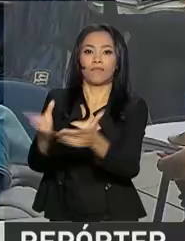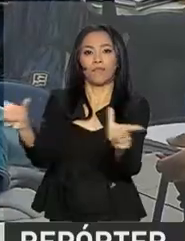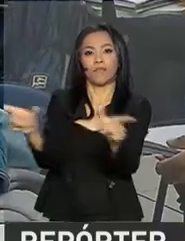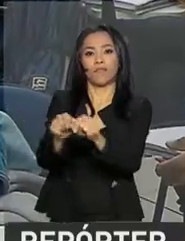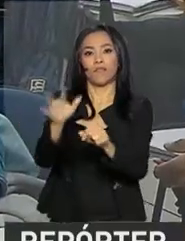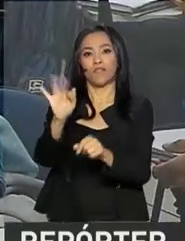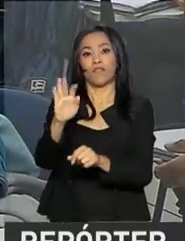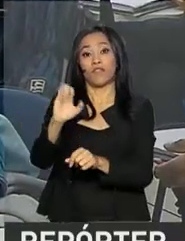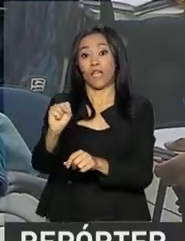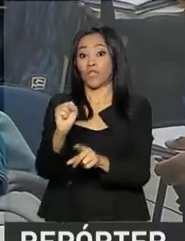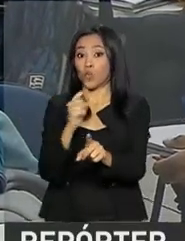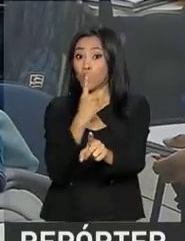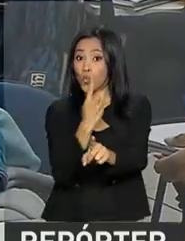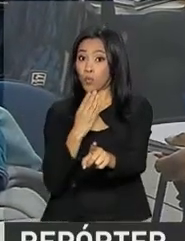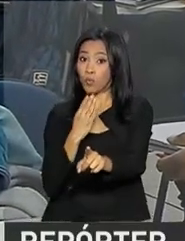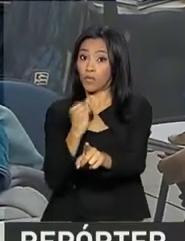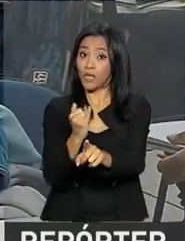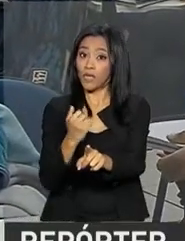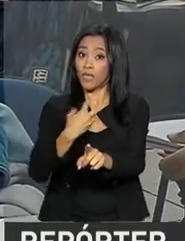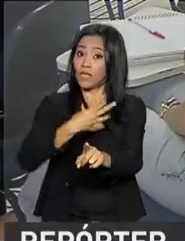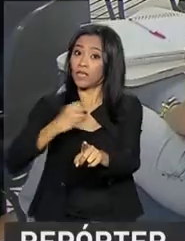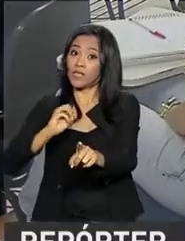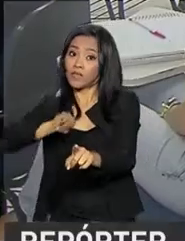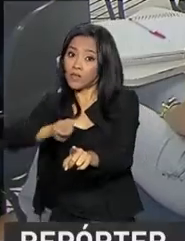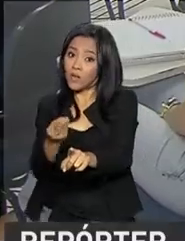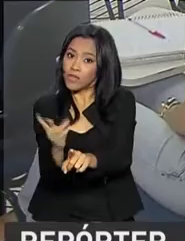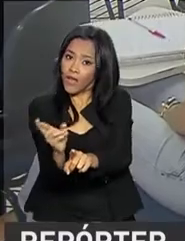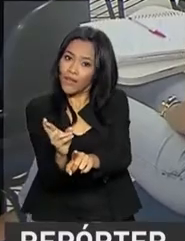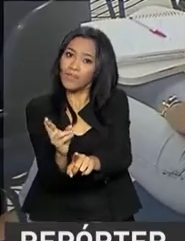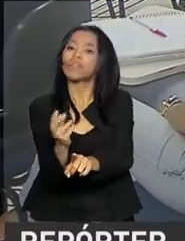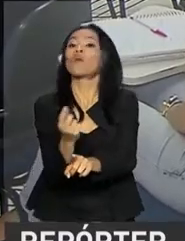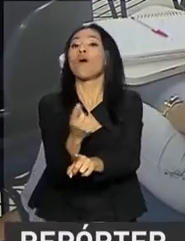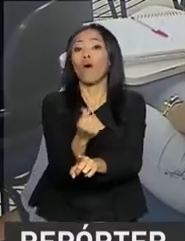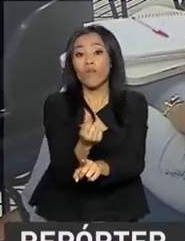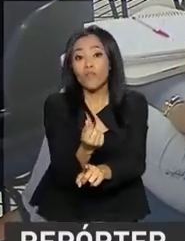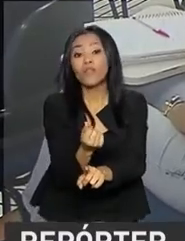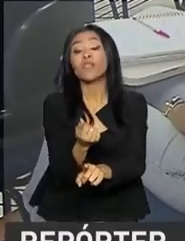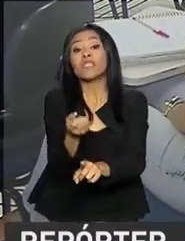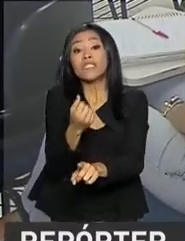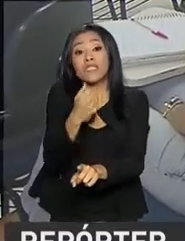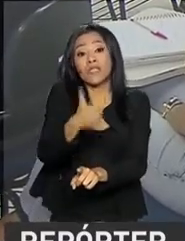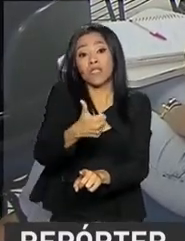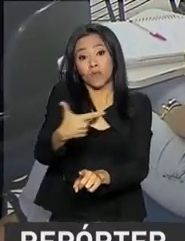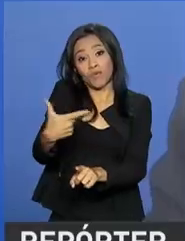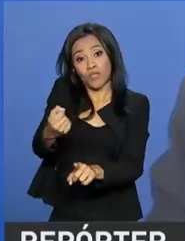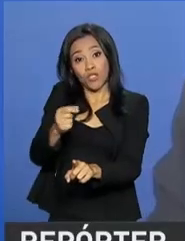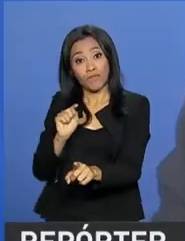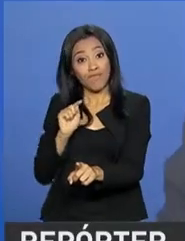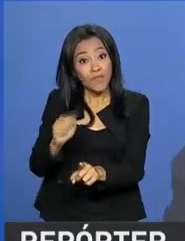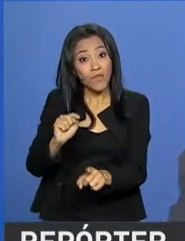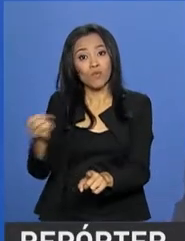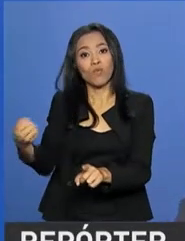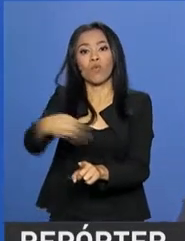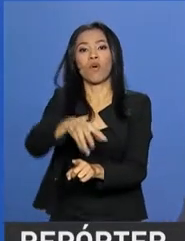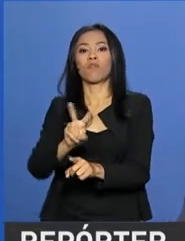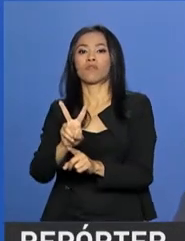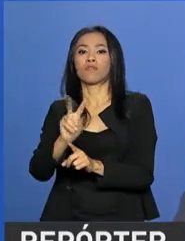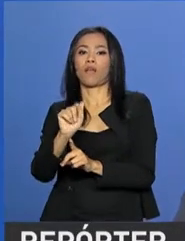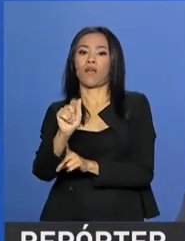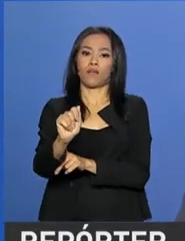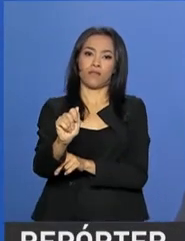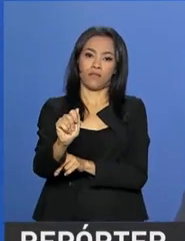300 milhões de reais para a oferta de 120 mil novas vagas no programa eu vejo que nós temos